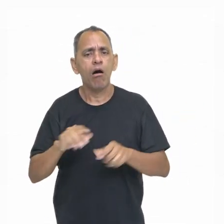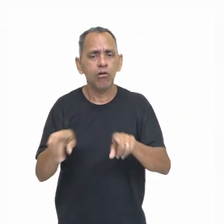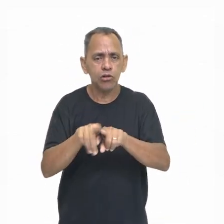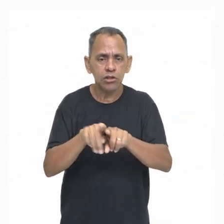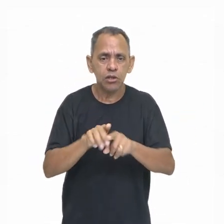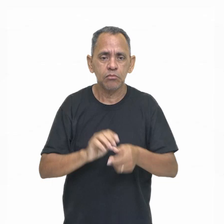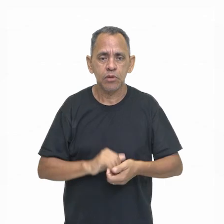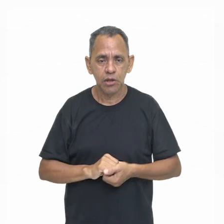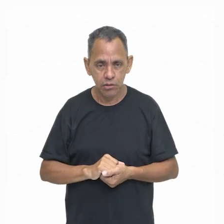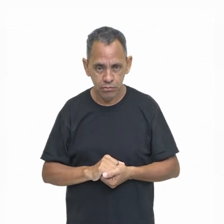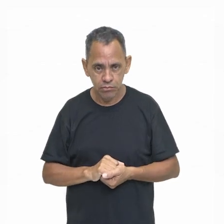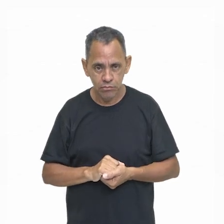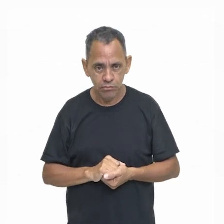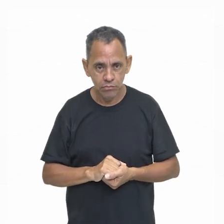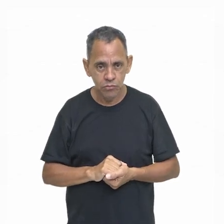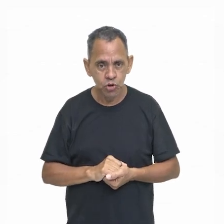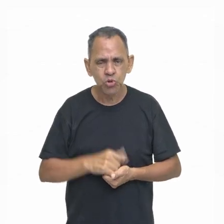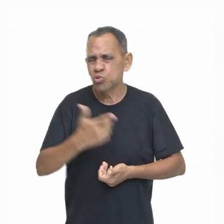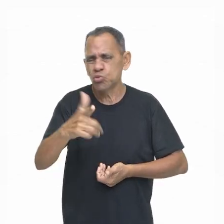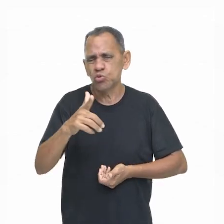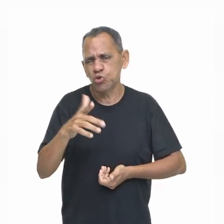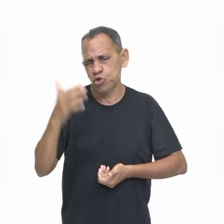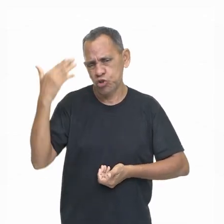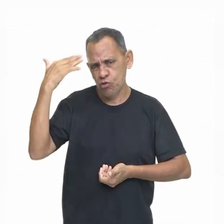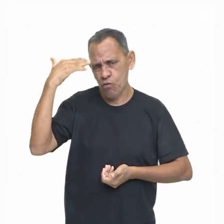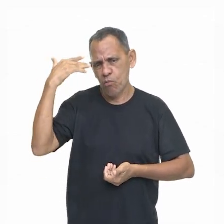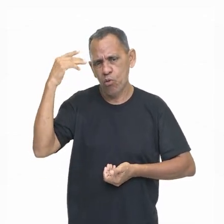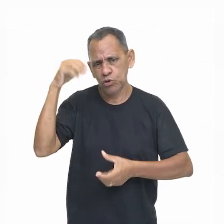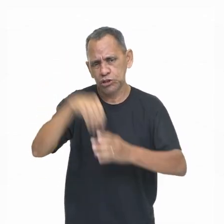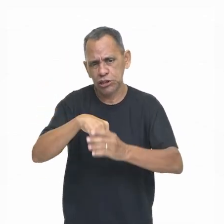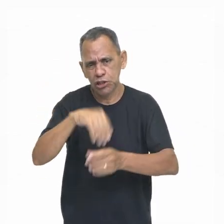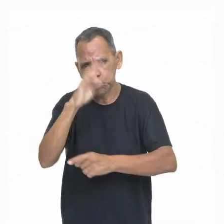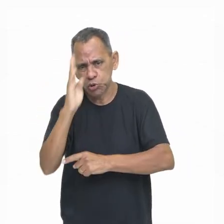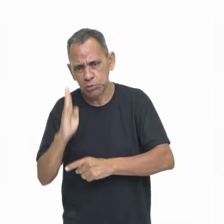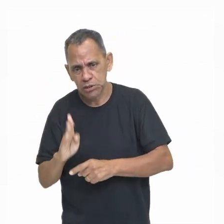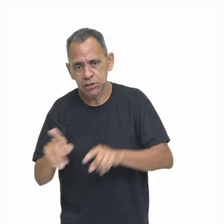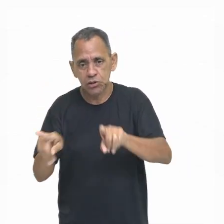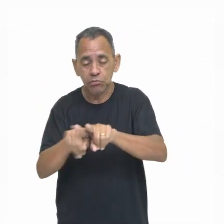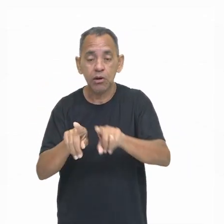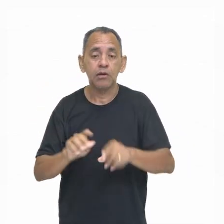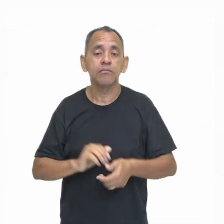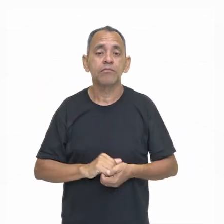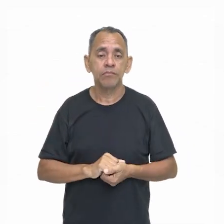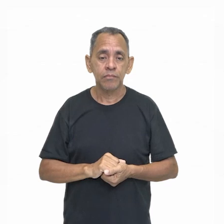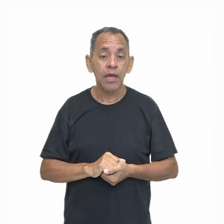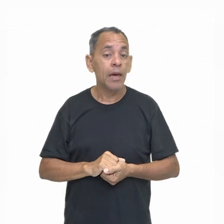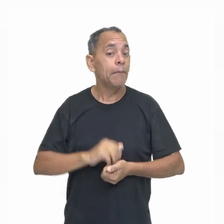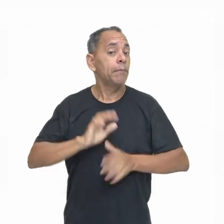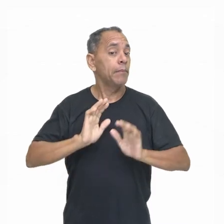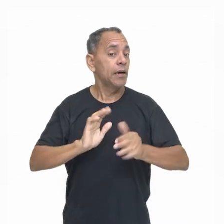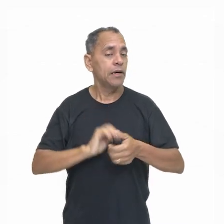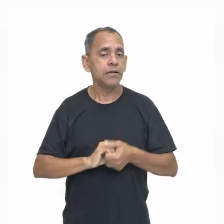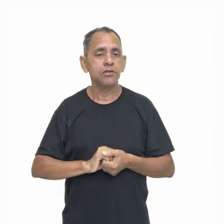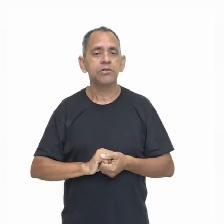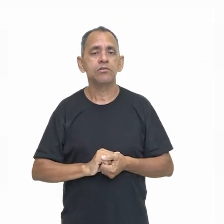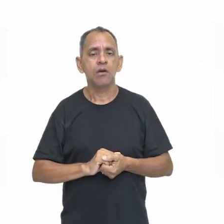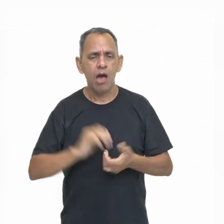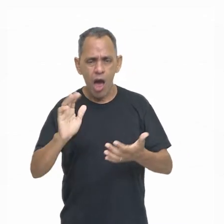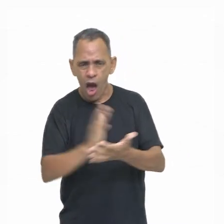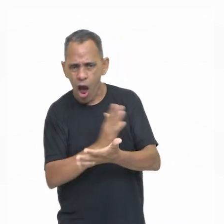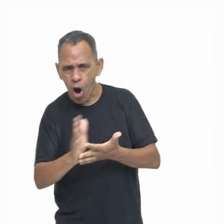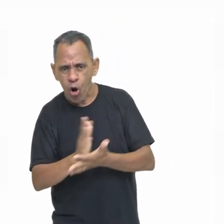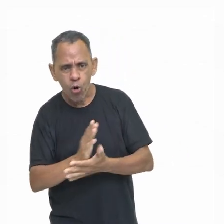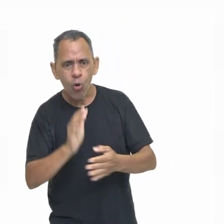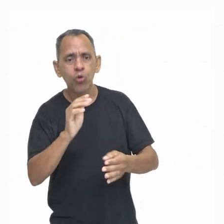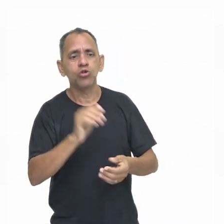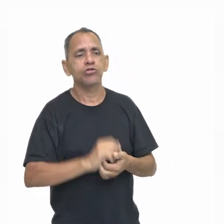não tinha muita expressividade nacional, mas como os dois principais candidatos ali, como por exemplo o Brizola,